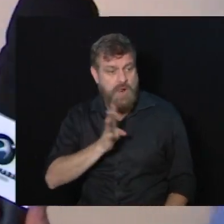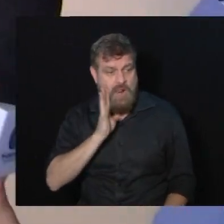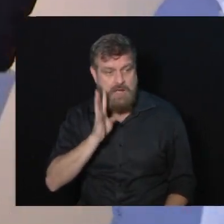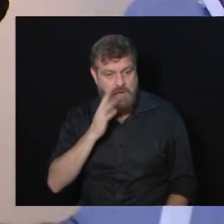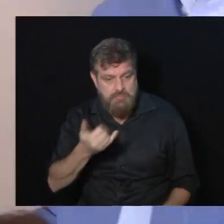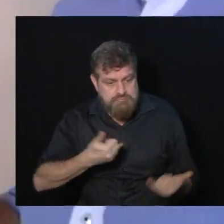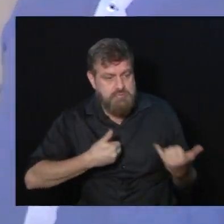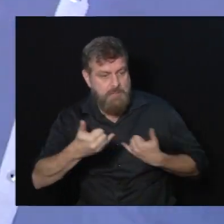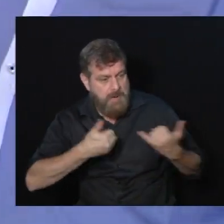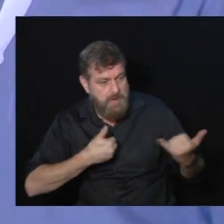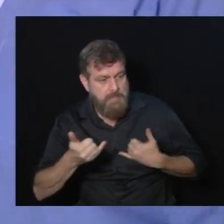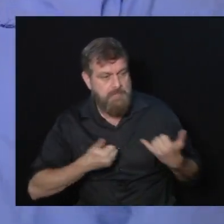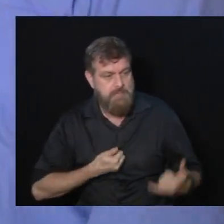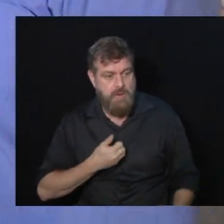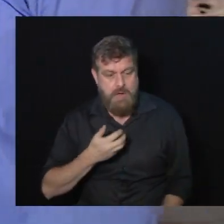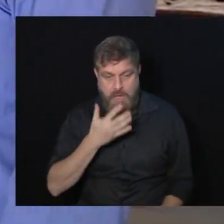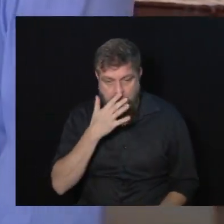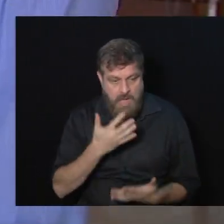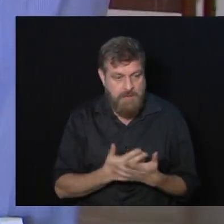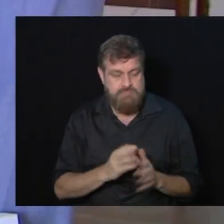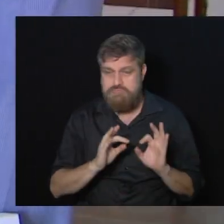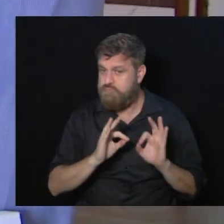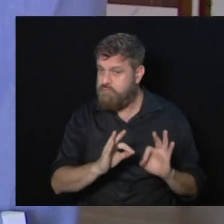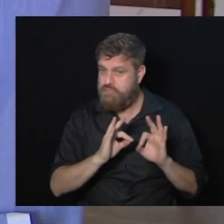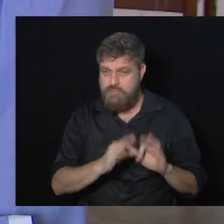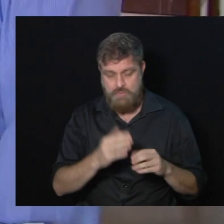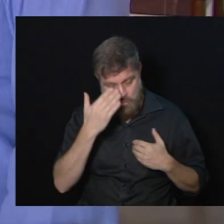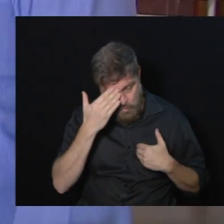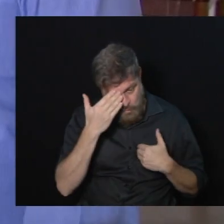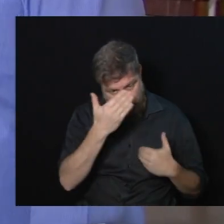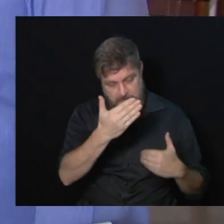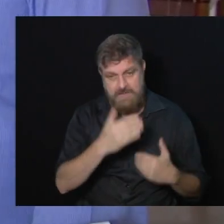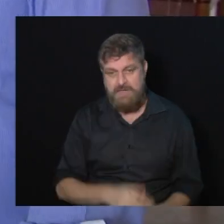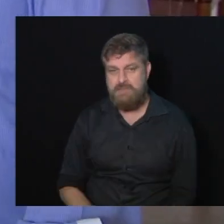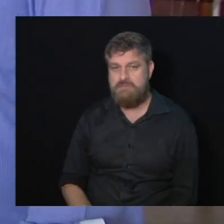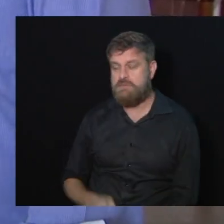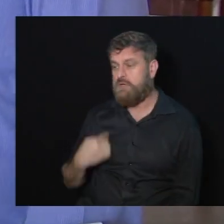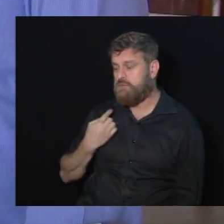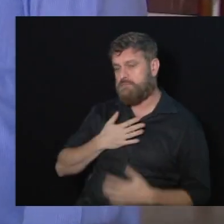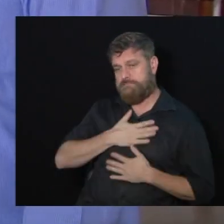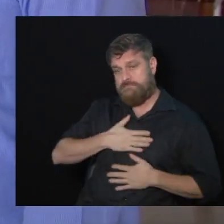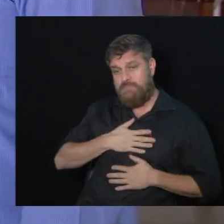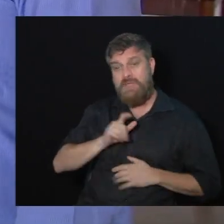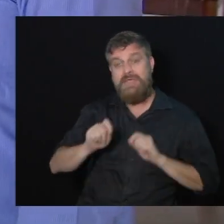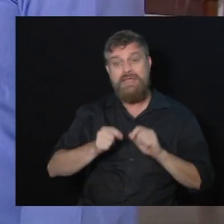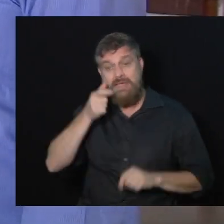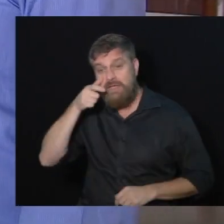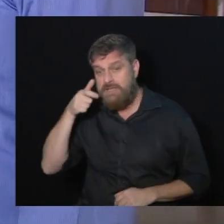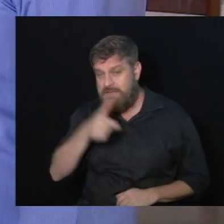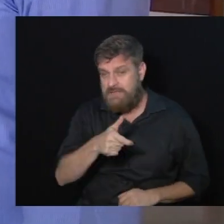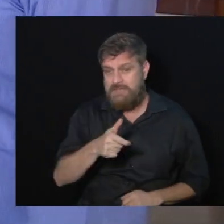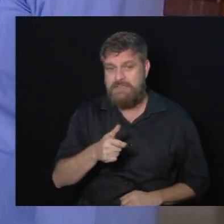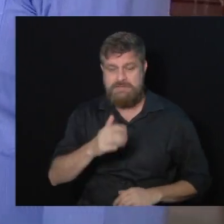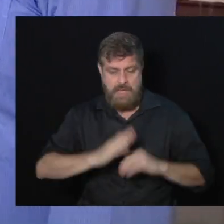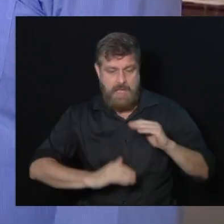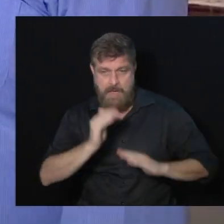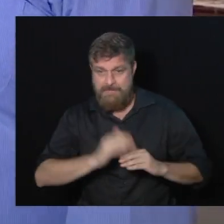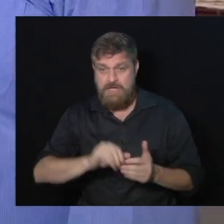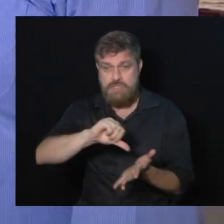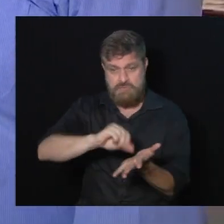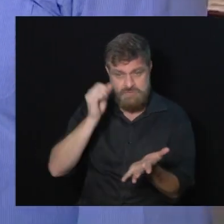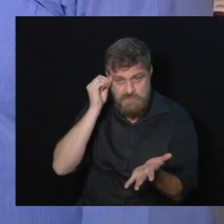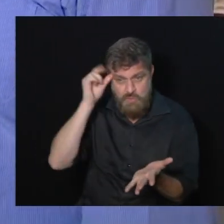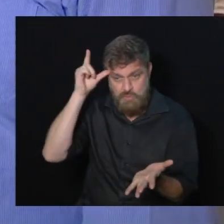pela entrevista, pelas informações aqui no bairro Botafogo. Valeu, Marcelo. A gente que agradece, quem tiver interesse em desenvolver alguma atividade aqui no Centro